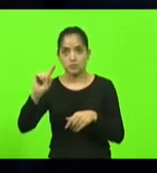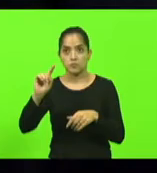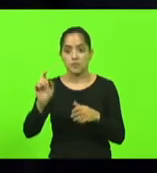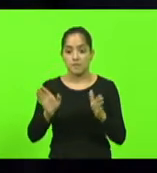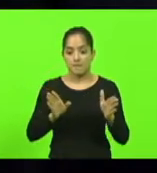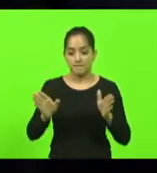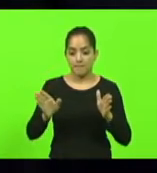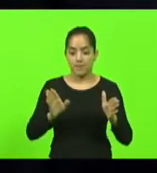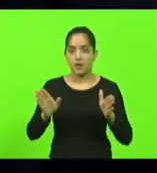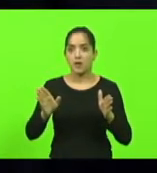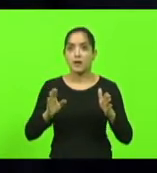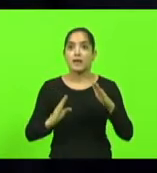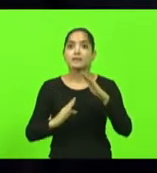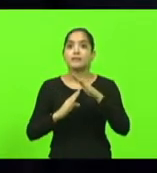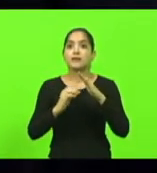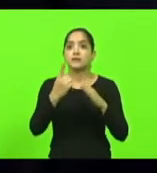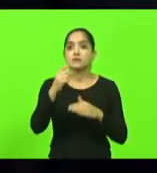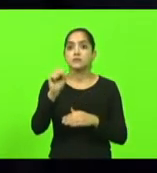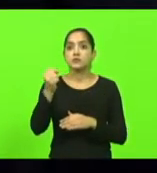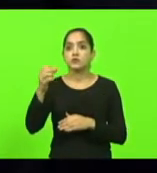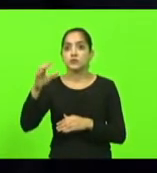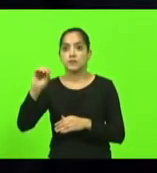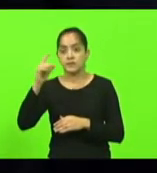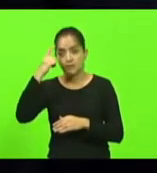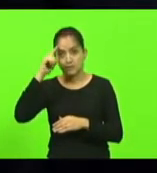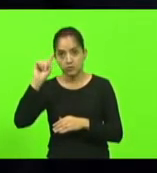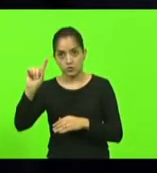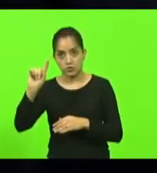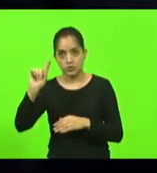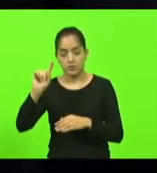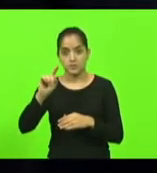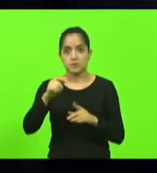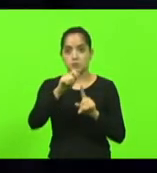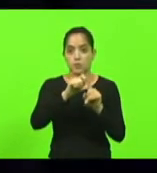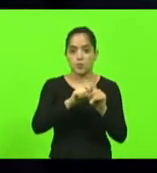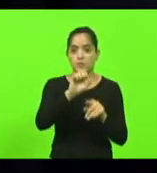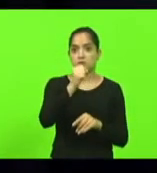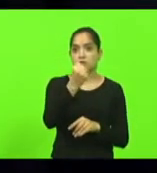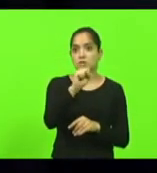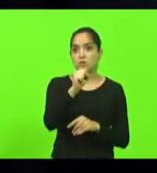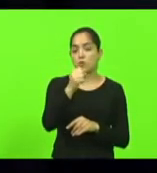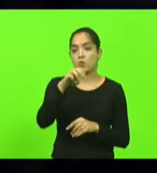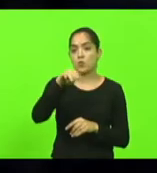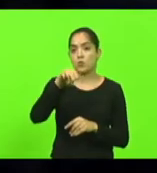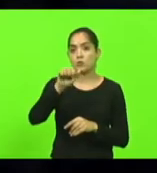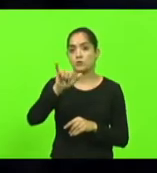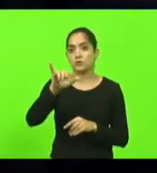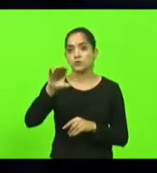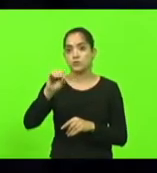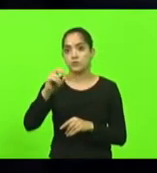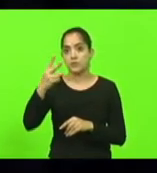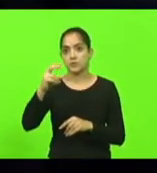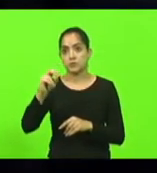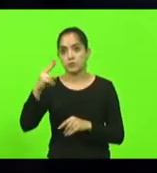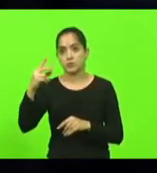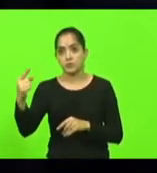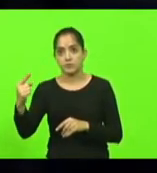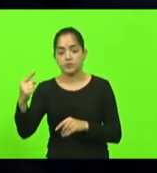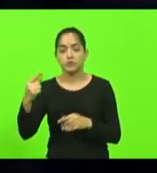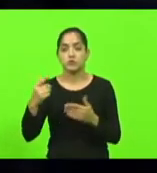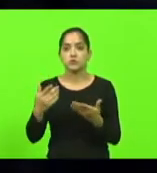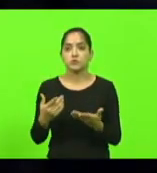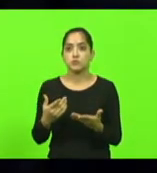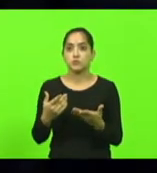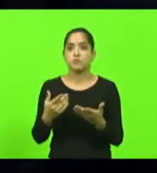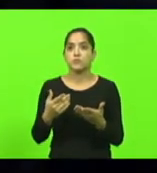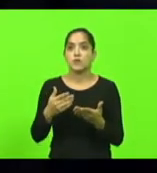o limite de 180 dias, a contar de 8 de maio de 2021. Assim, a possibilidade legal